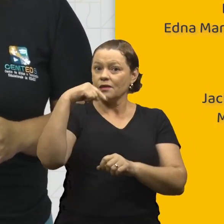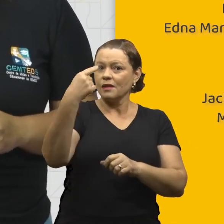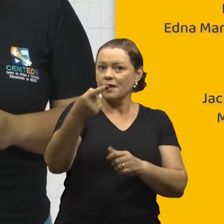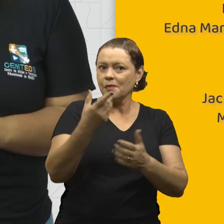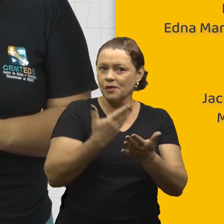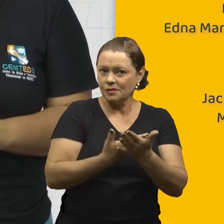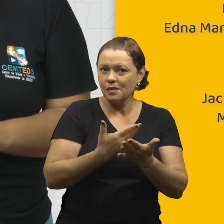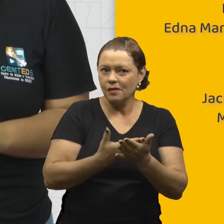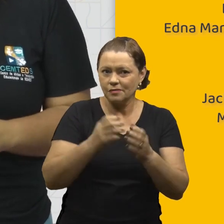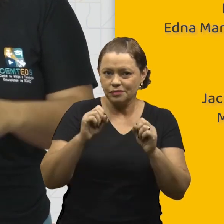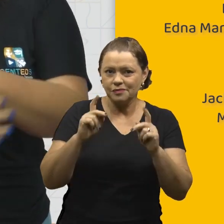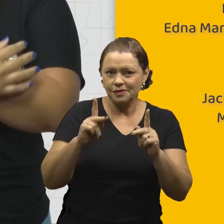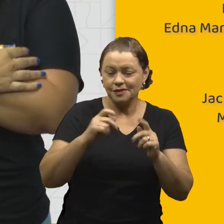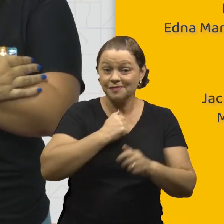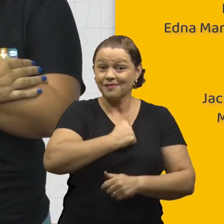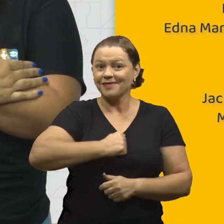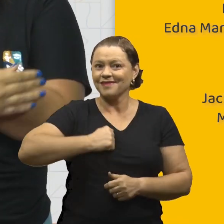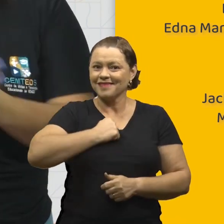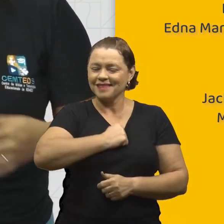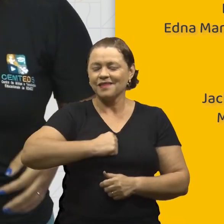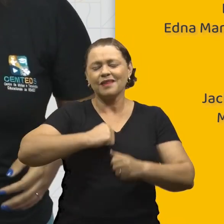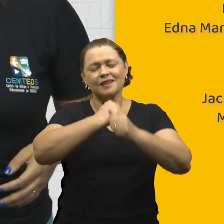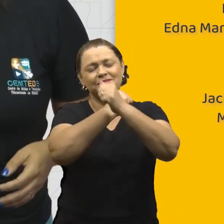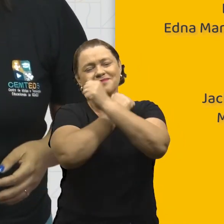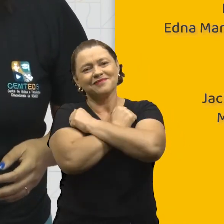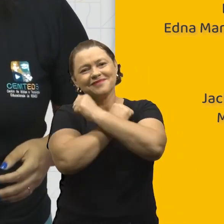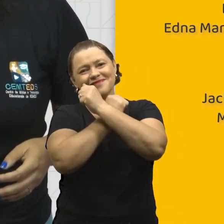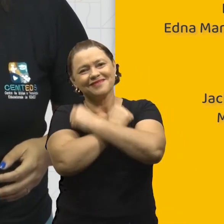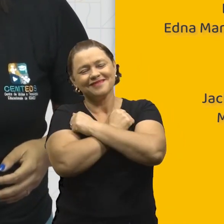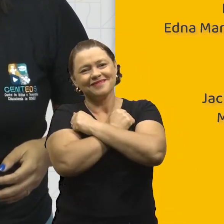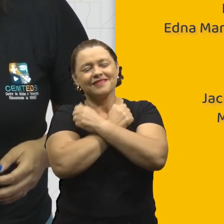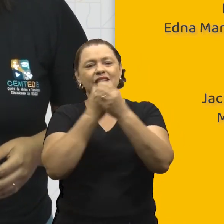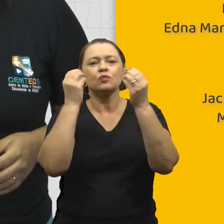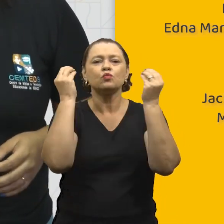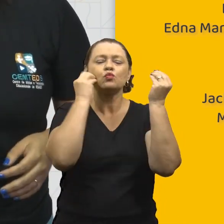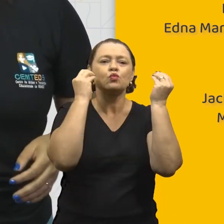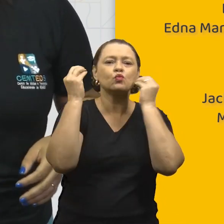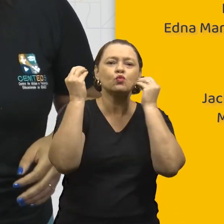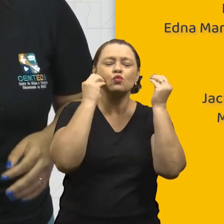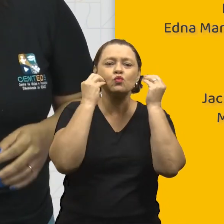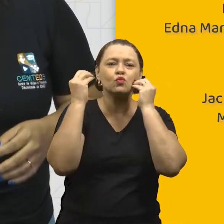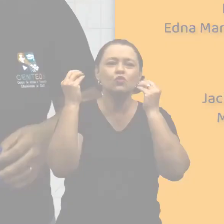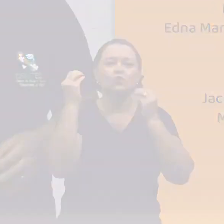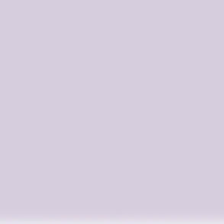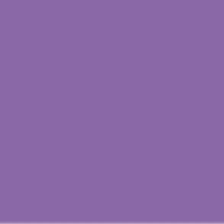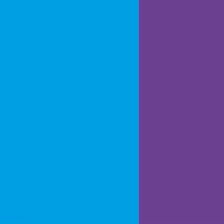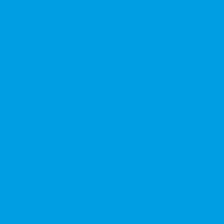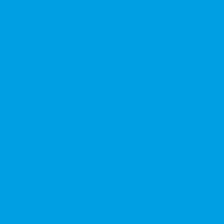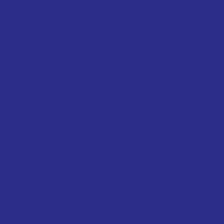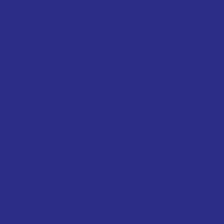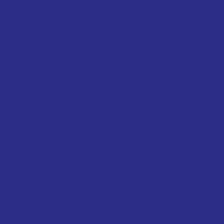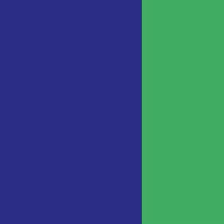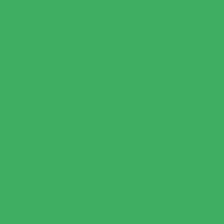Vou ficar com saudades. Um grande abraço, um grande beijo, tchau!